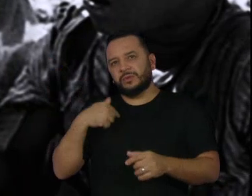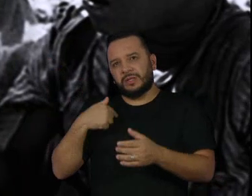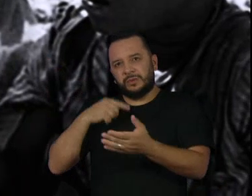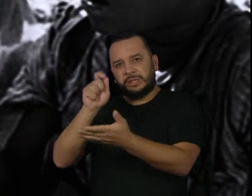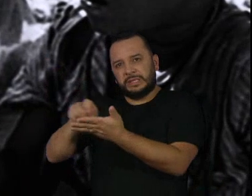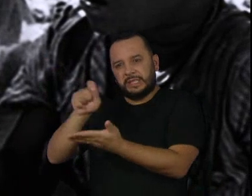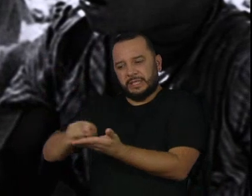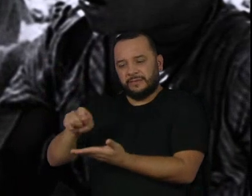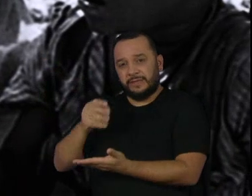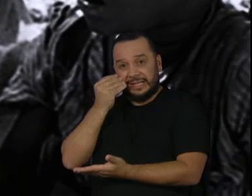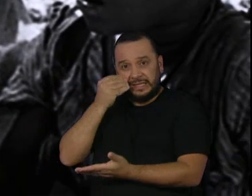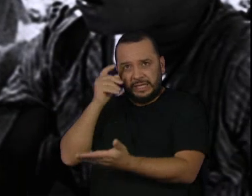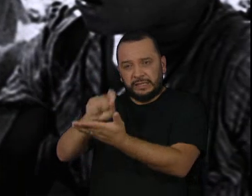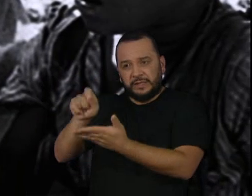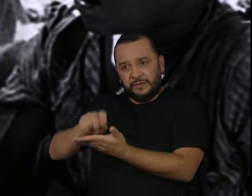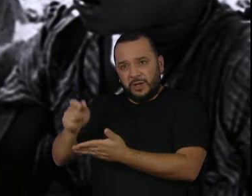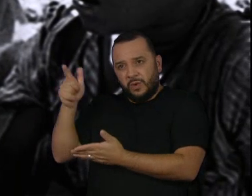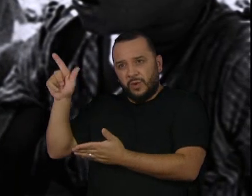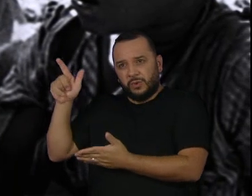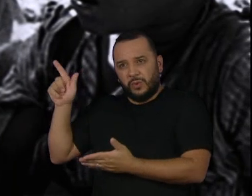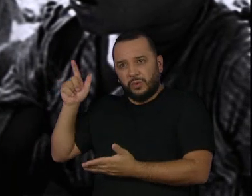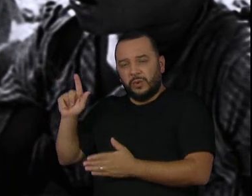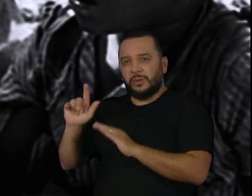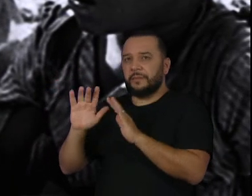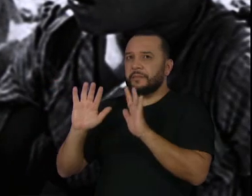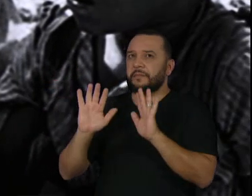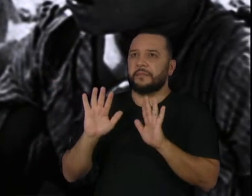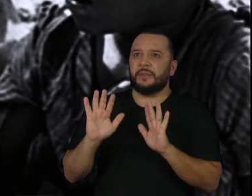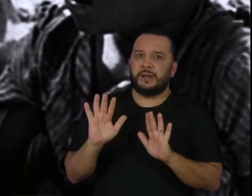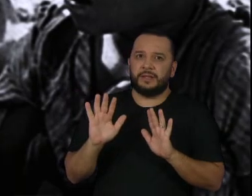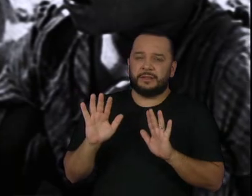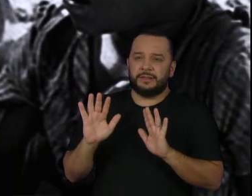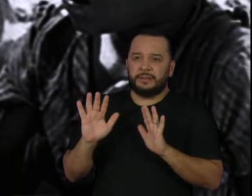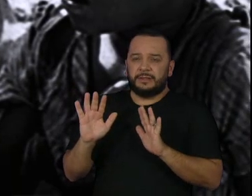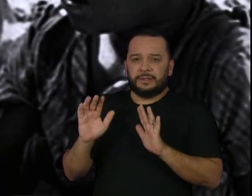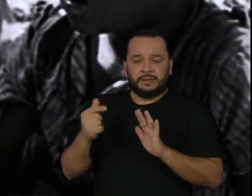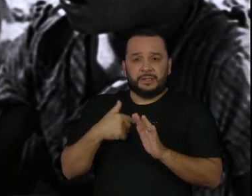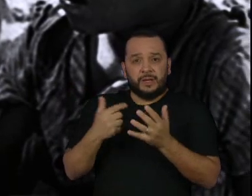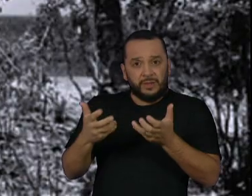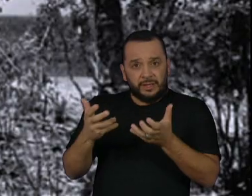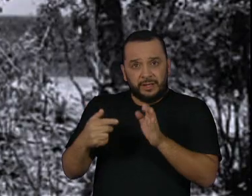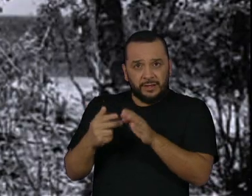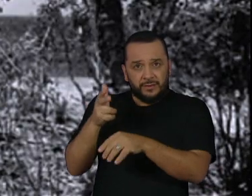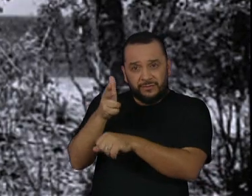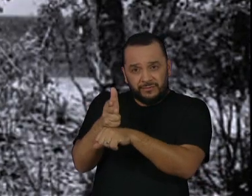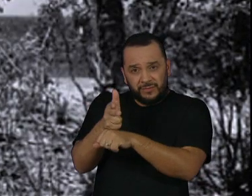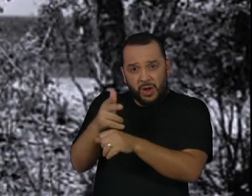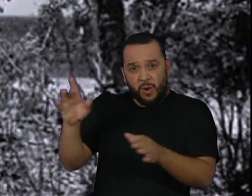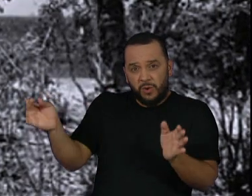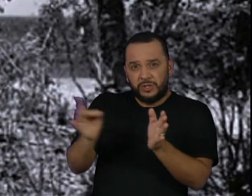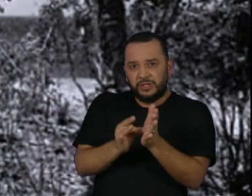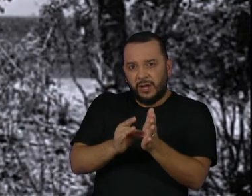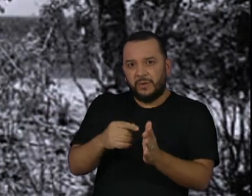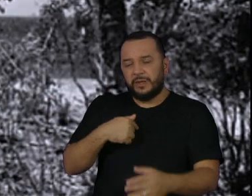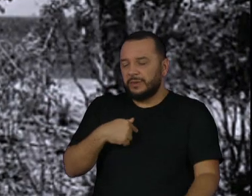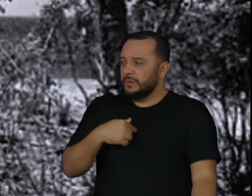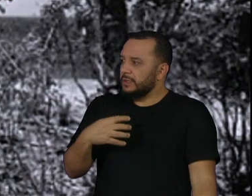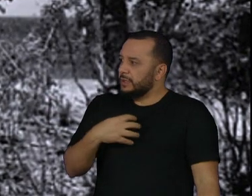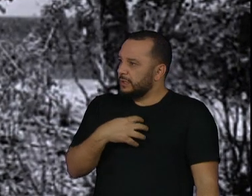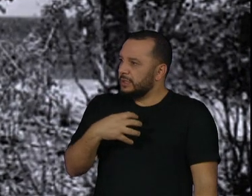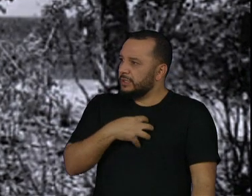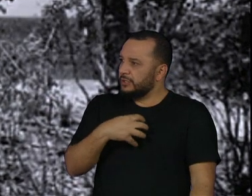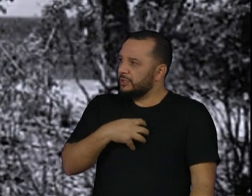Mas na medida que eu procurava ser original, eu sentia cada vez mais que